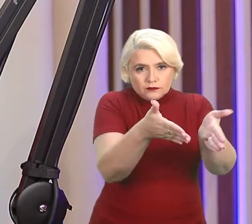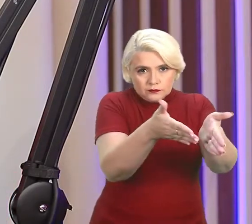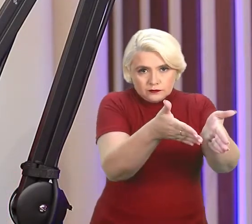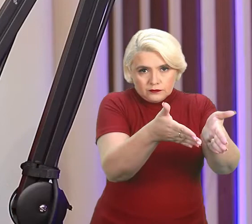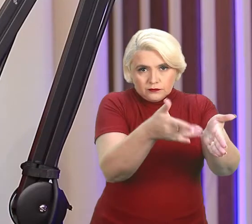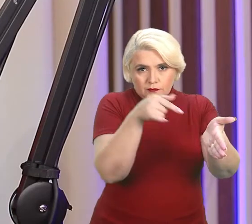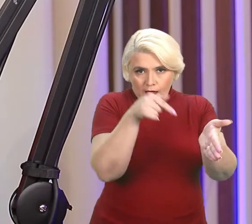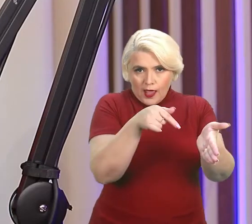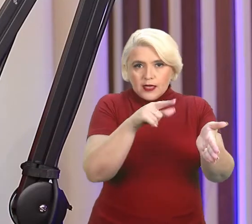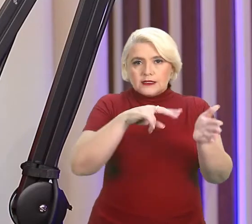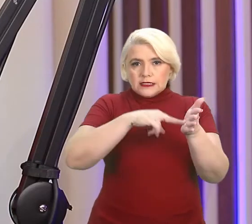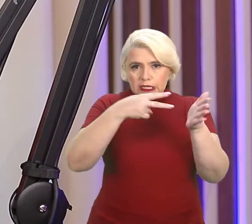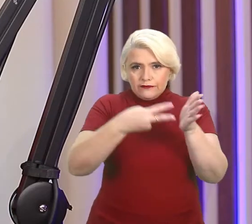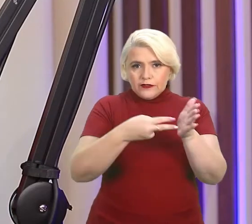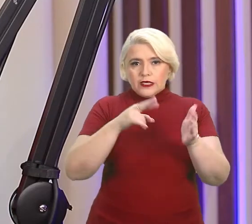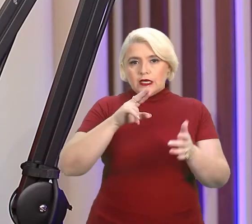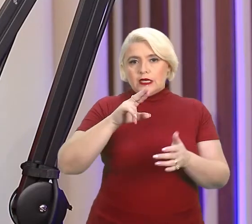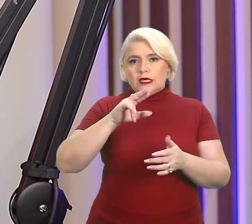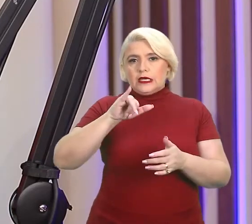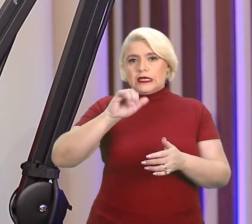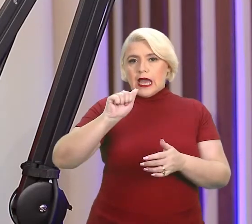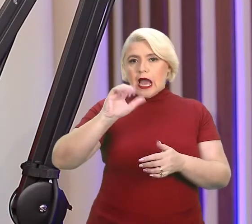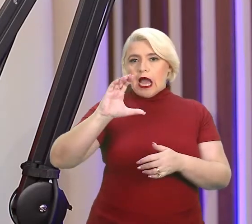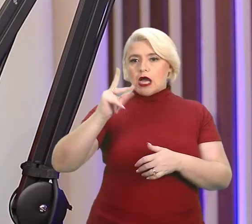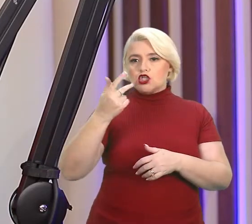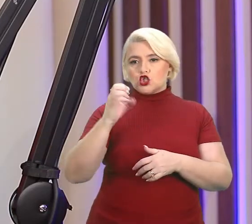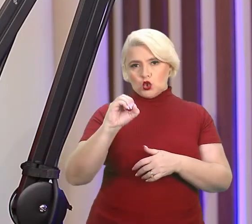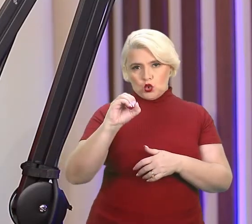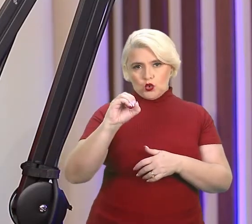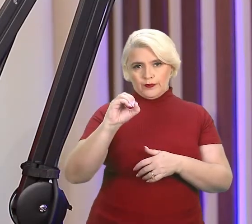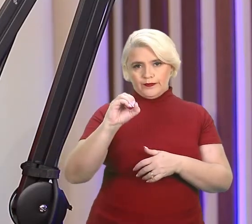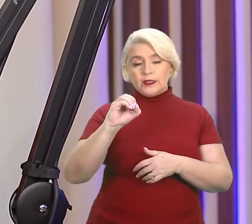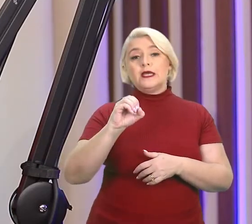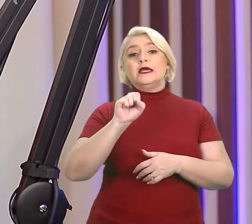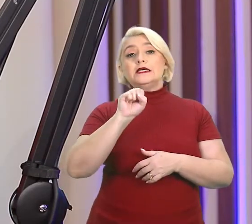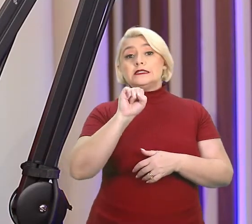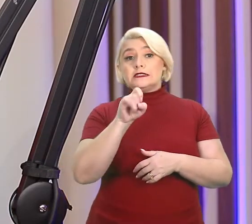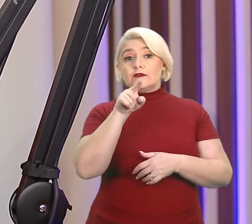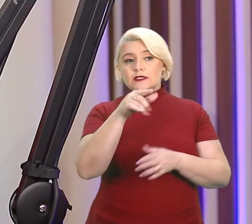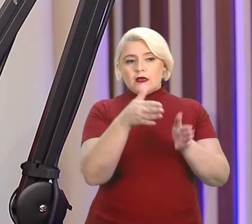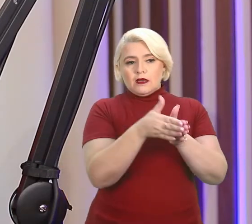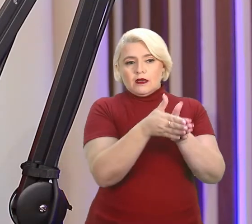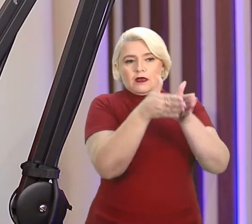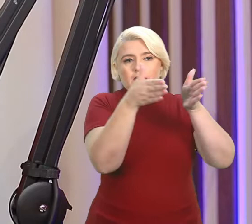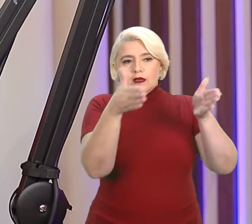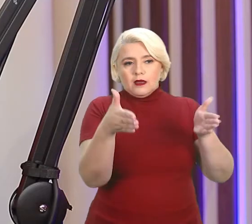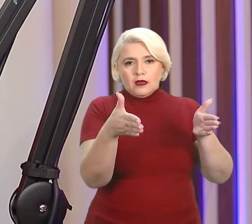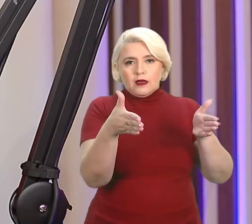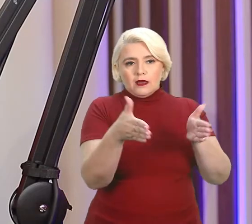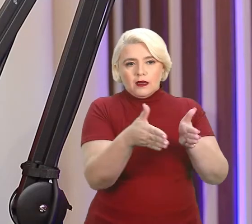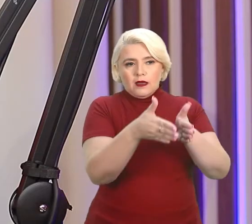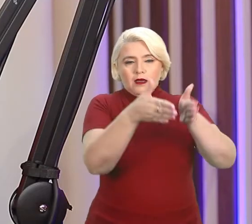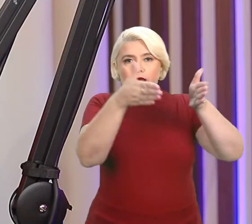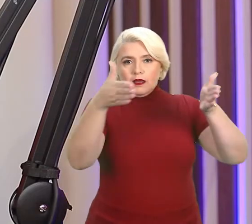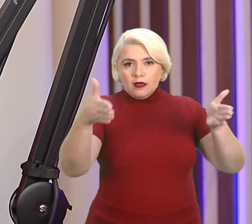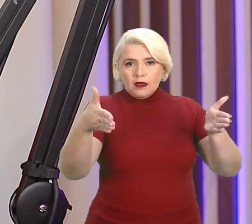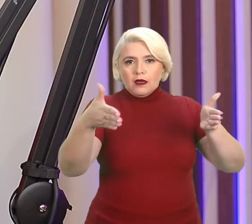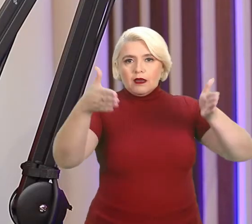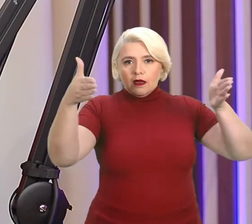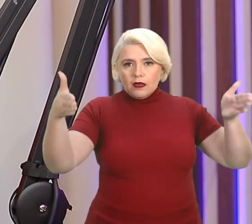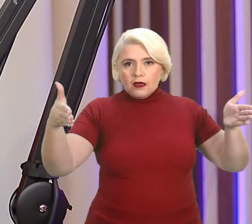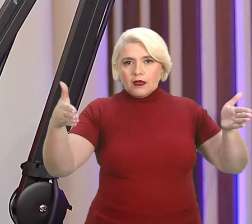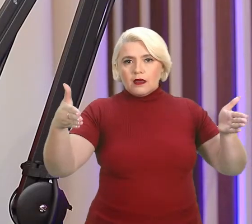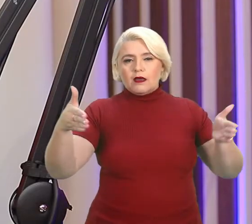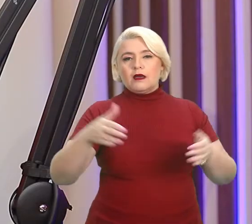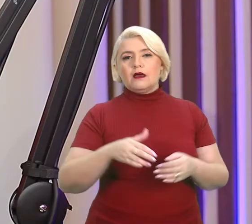caminho. Se ele for um riacho estreito. E aí você vai alargando, a palma da mão vai